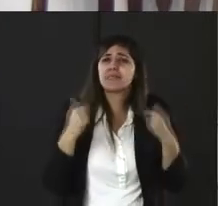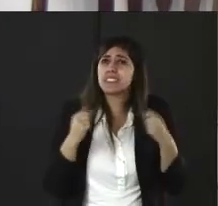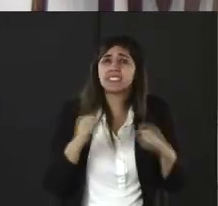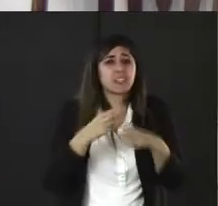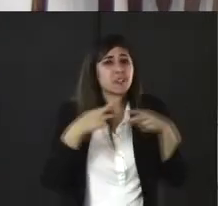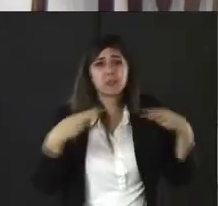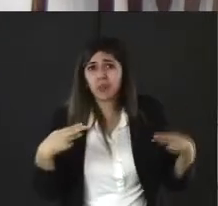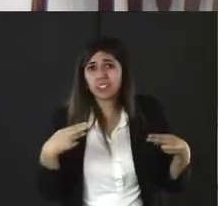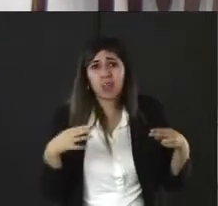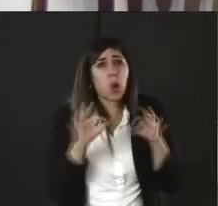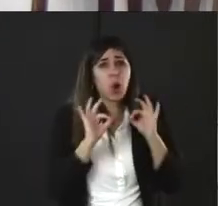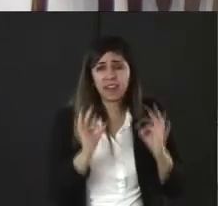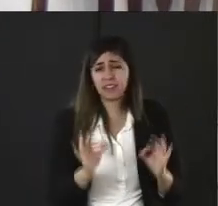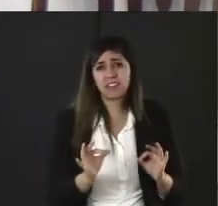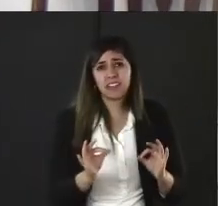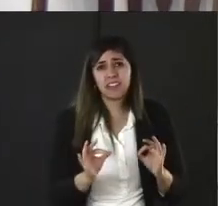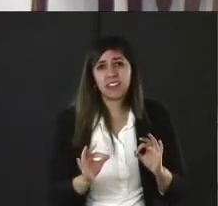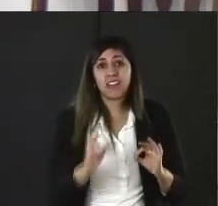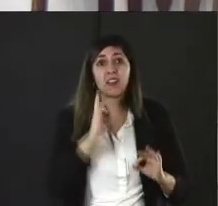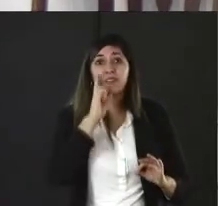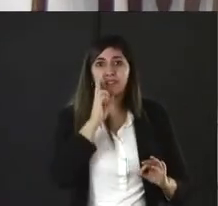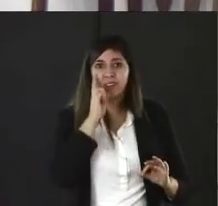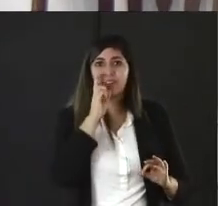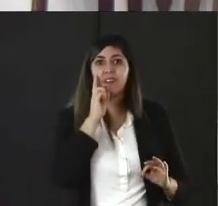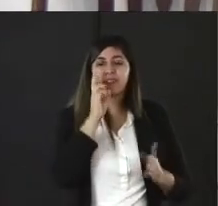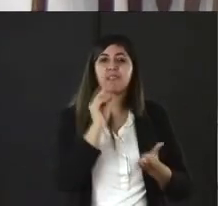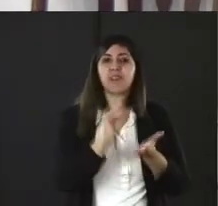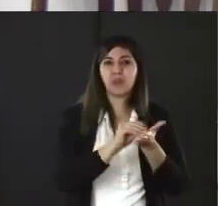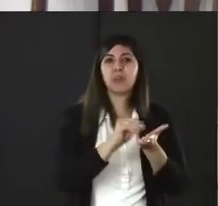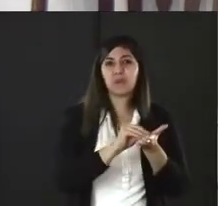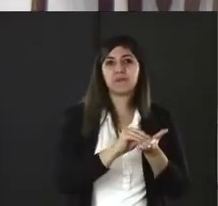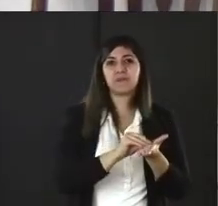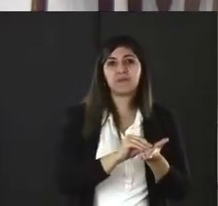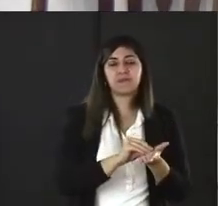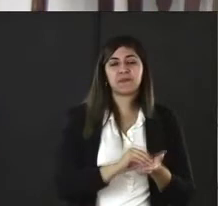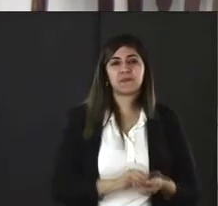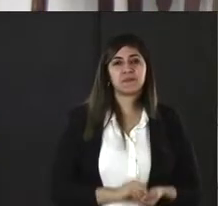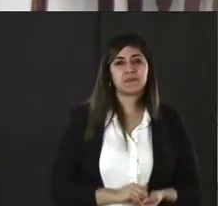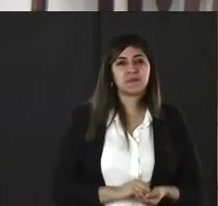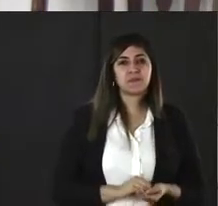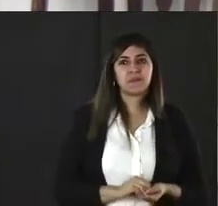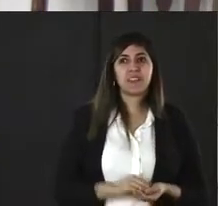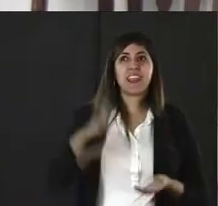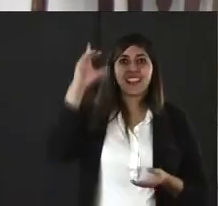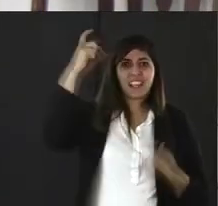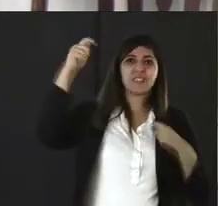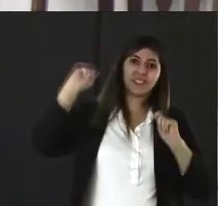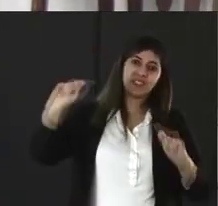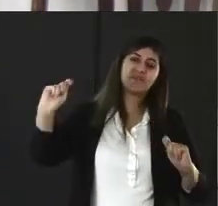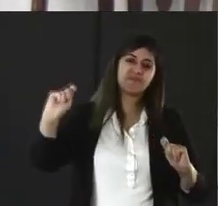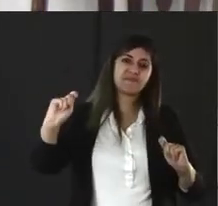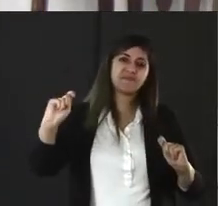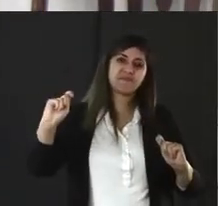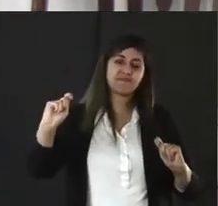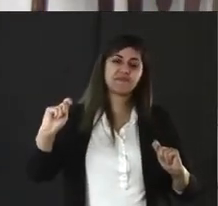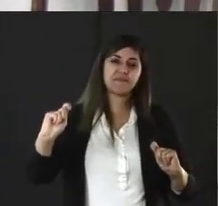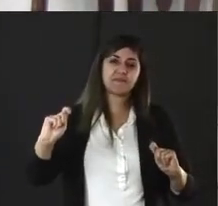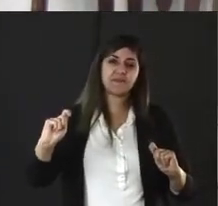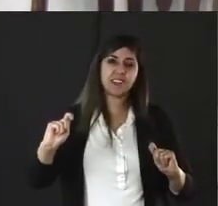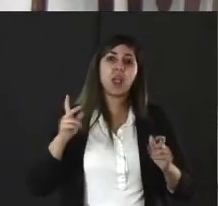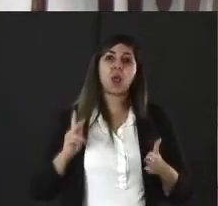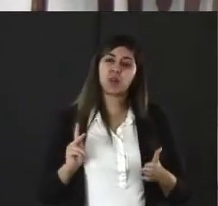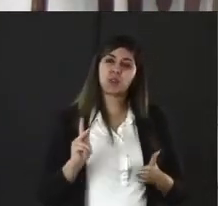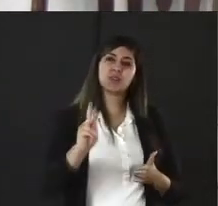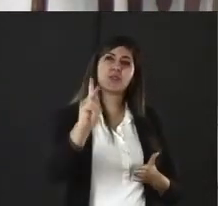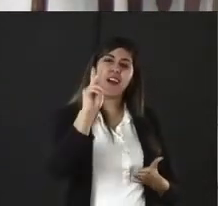passando faltou o vinho no casamento o recurso veio de deus para que